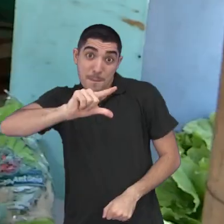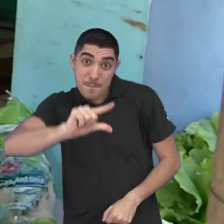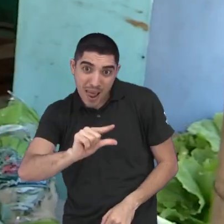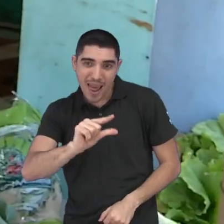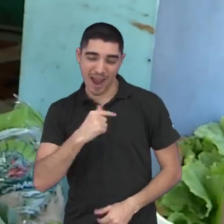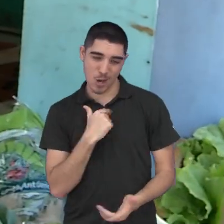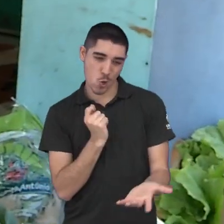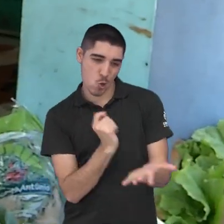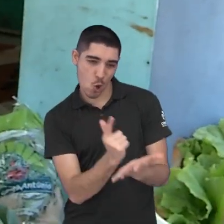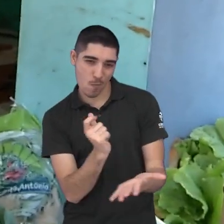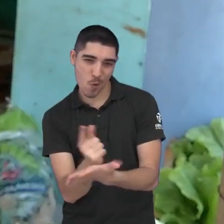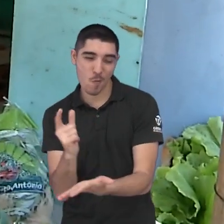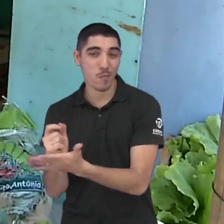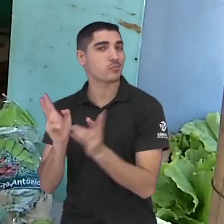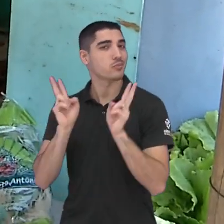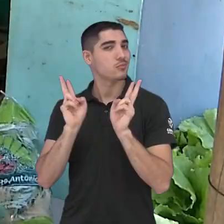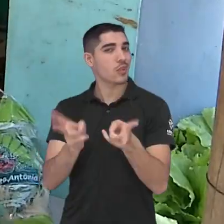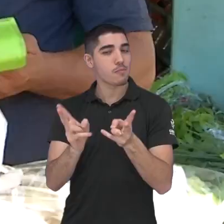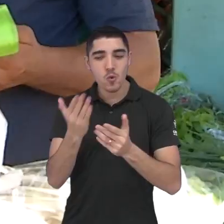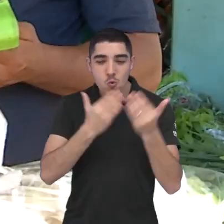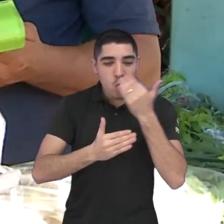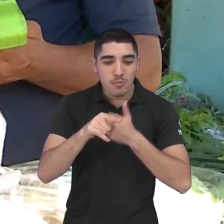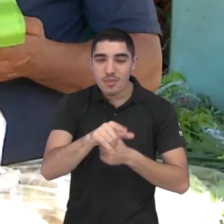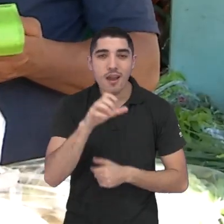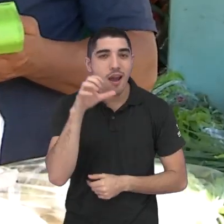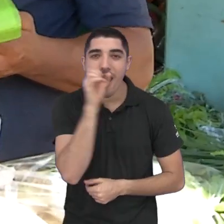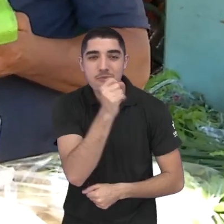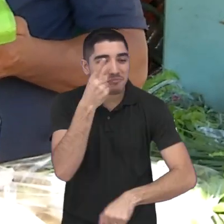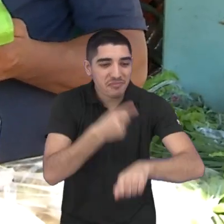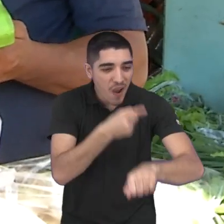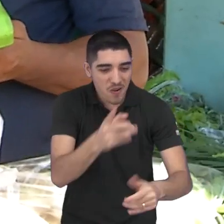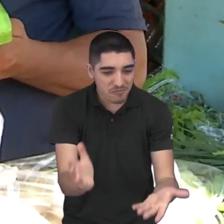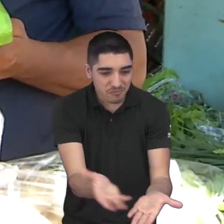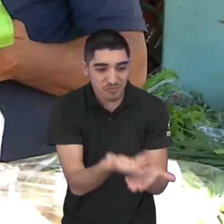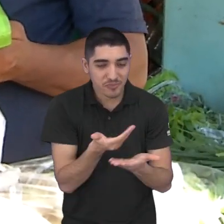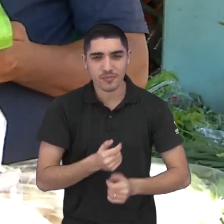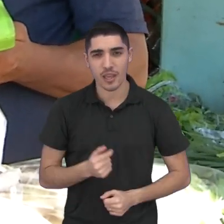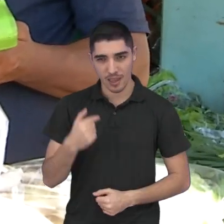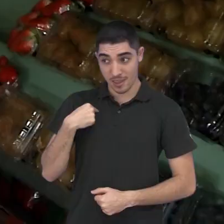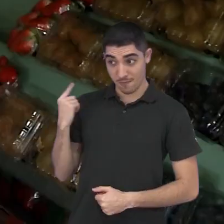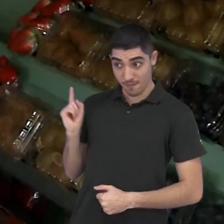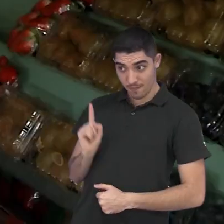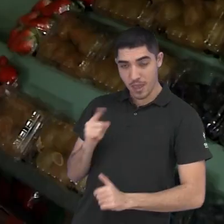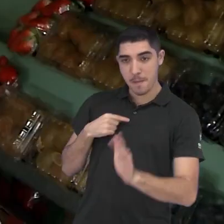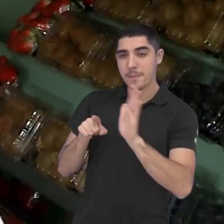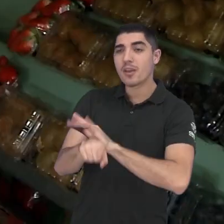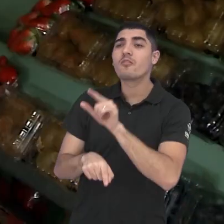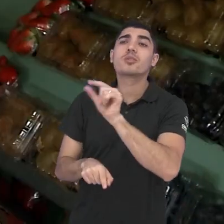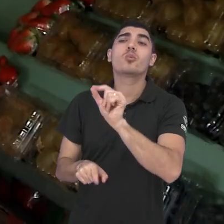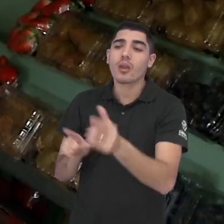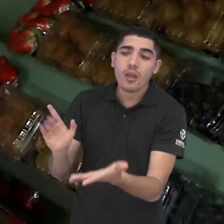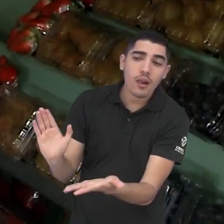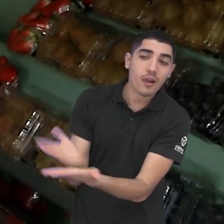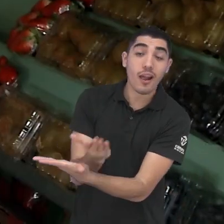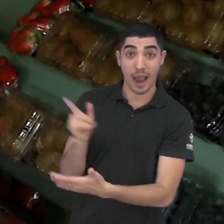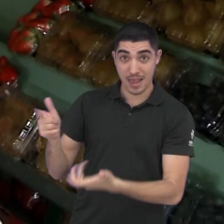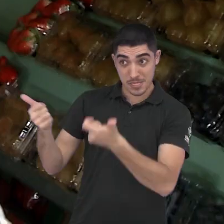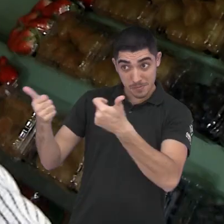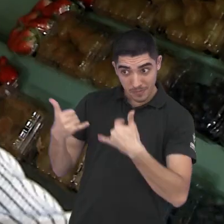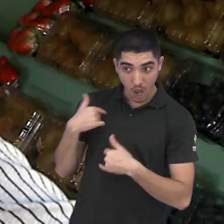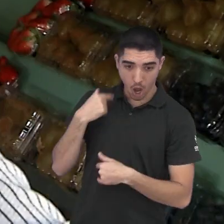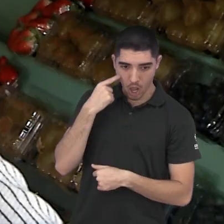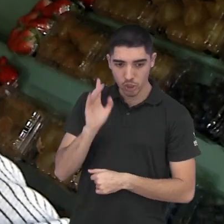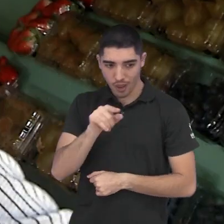por aqui ela aproveita o preço mais em conta e leva para casa alimentos frescos aí eu venho e pergunto para ele o que que ele